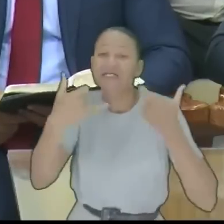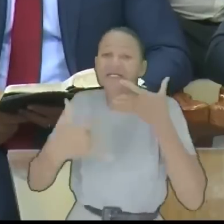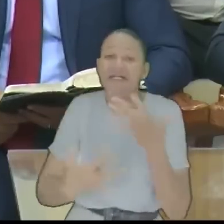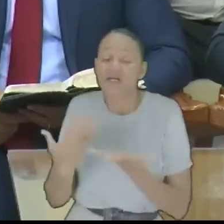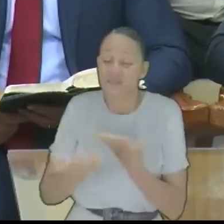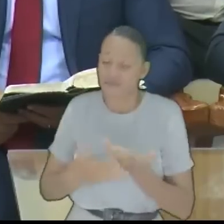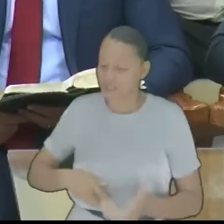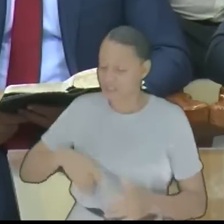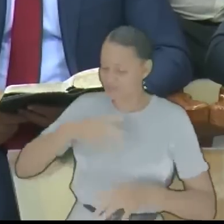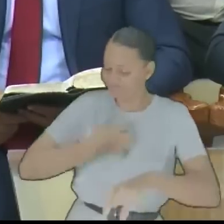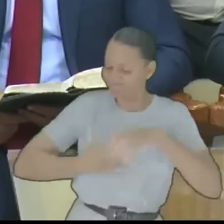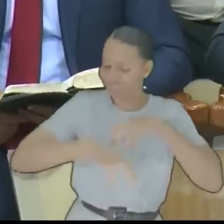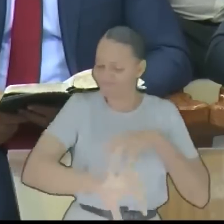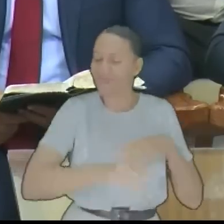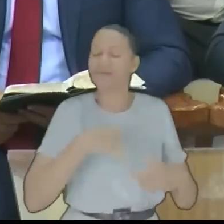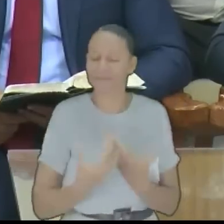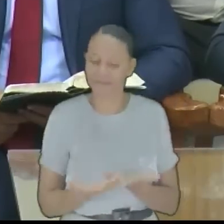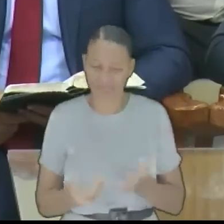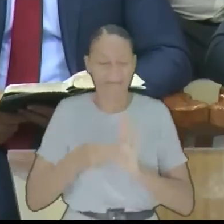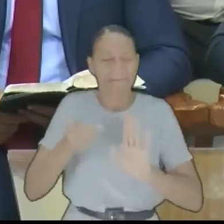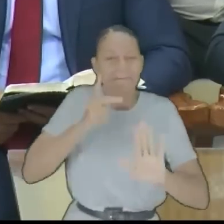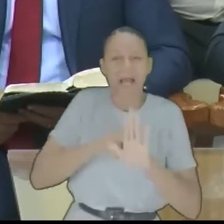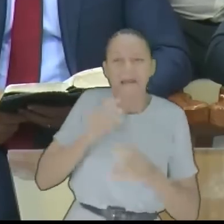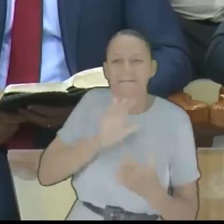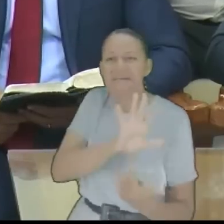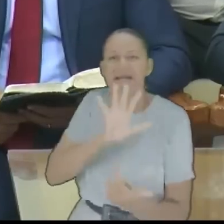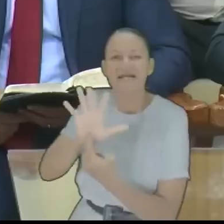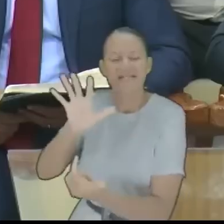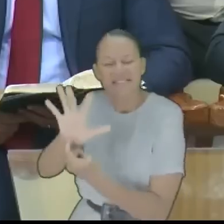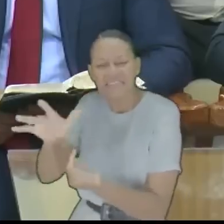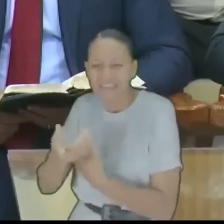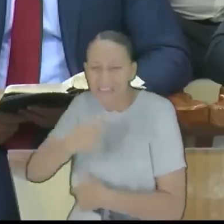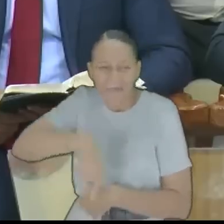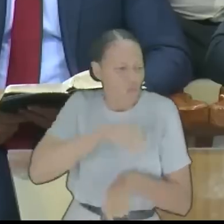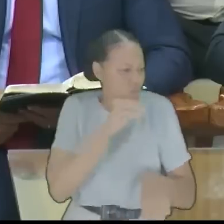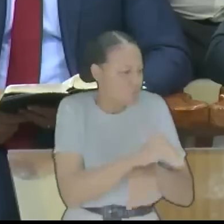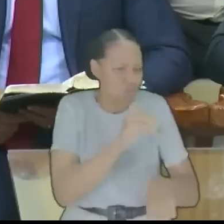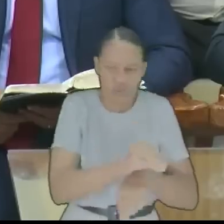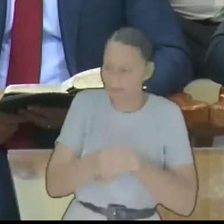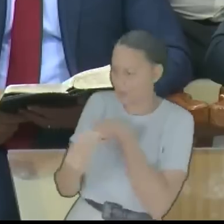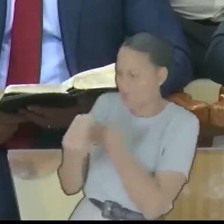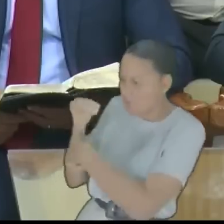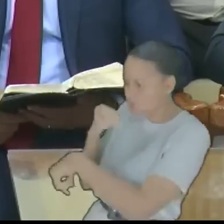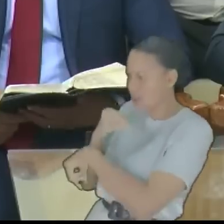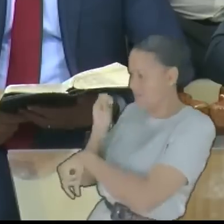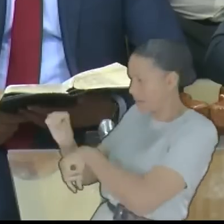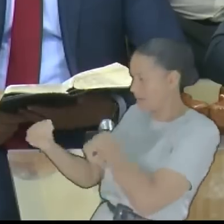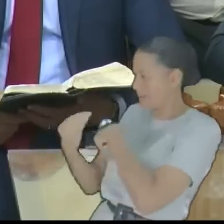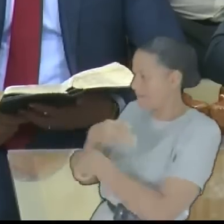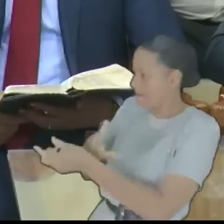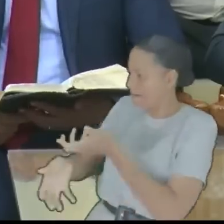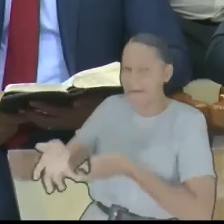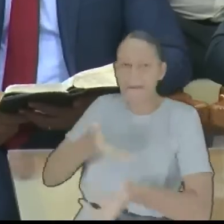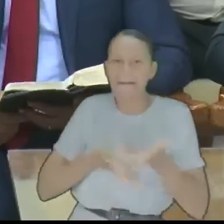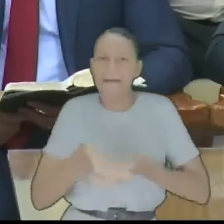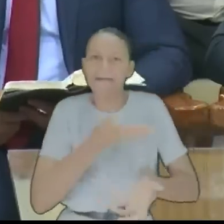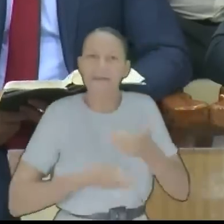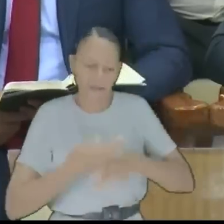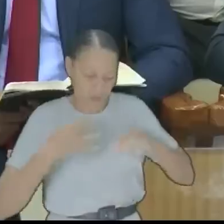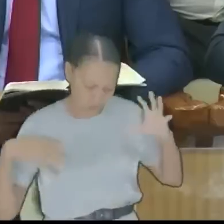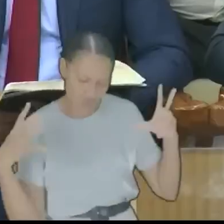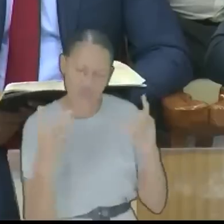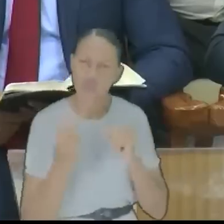do altruísmo, aquela parábola que manda que nós cuidemos dos outros, aquela parábola que manda que